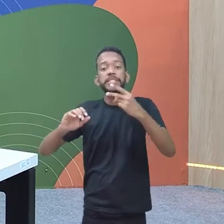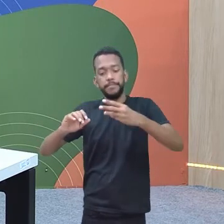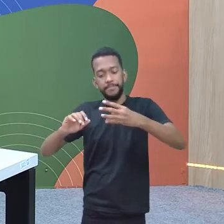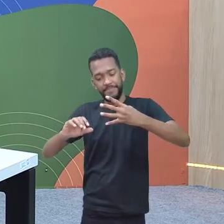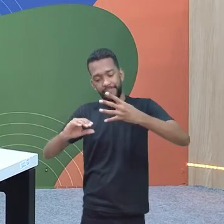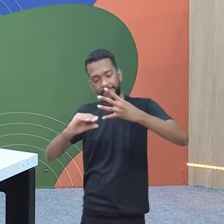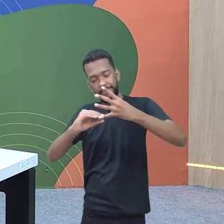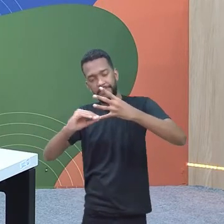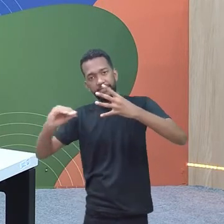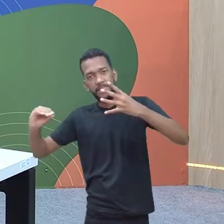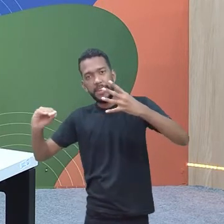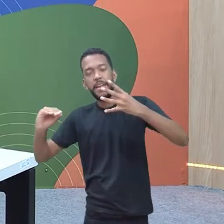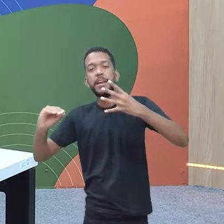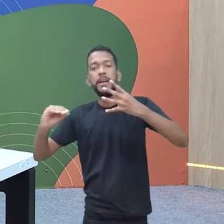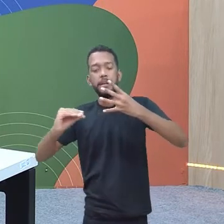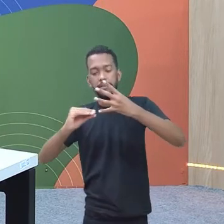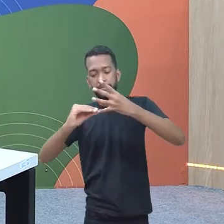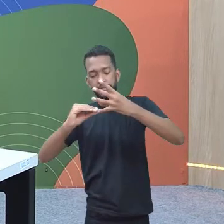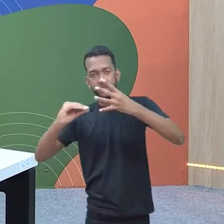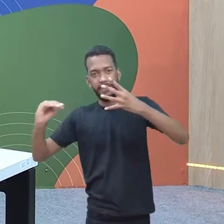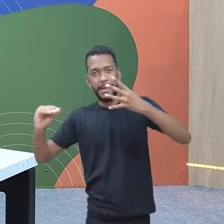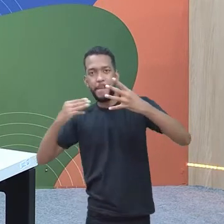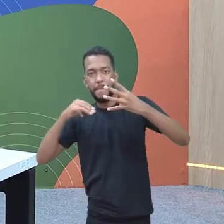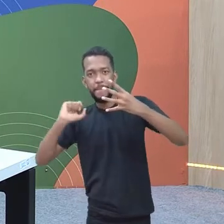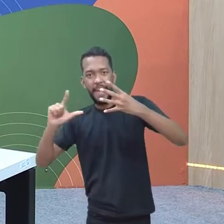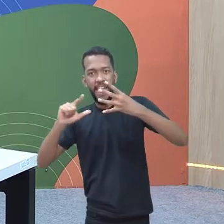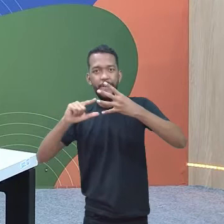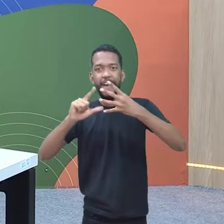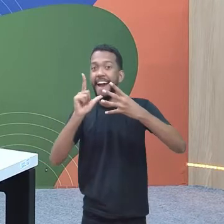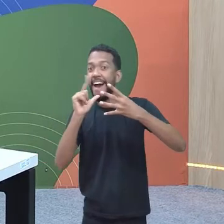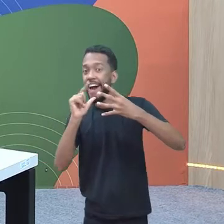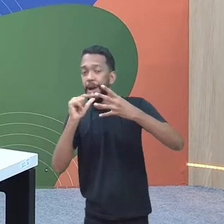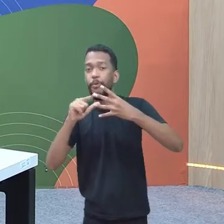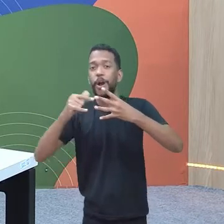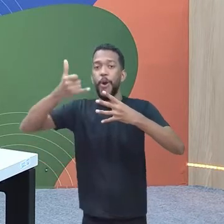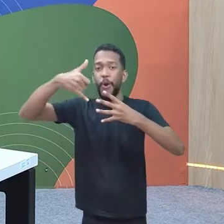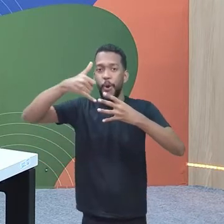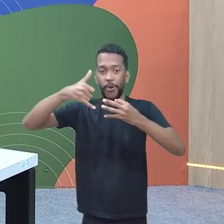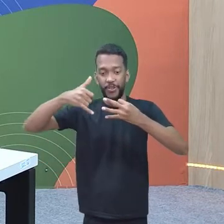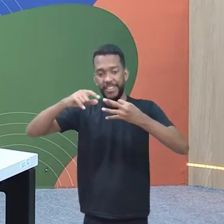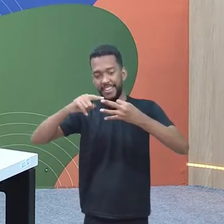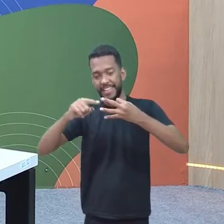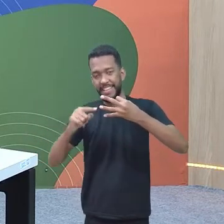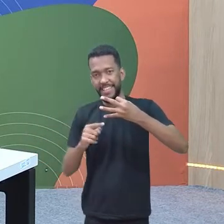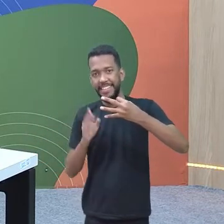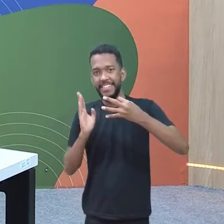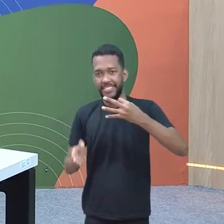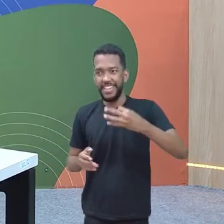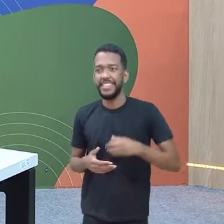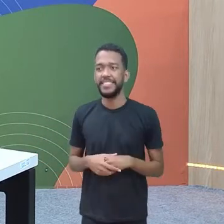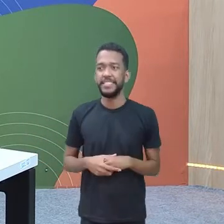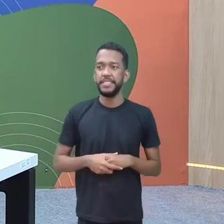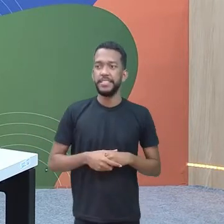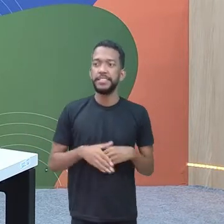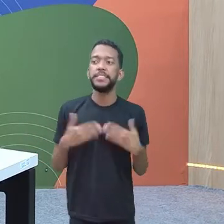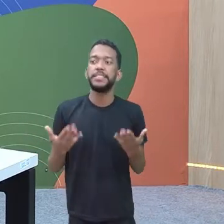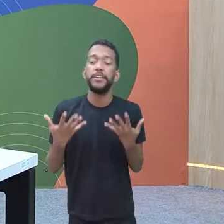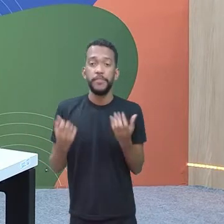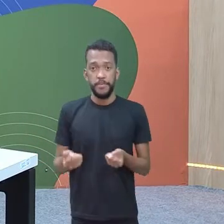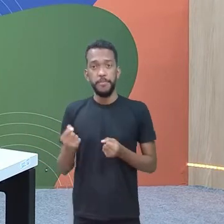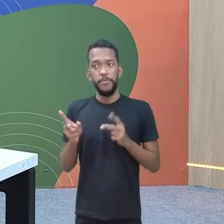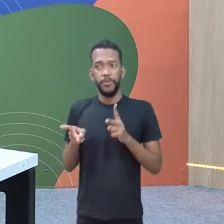eu tenho quantas fases aqui? Legal. 3 fases, não é, pessoal? E aí nós vamos